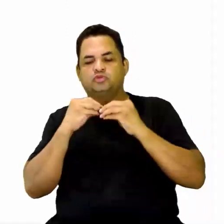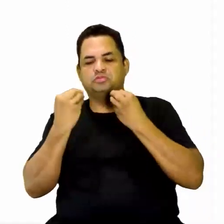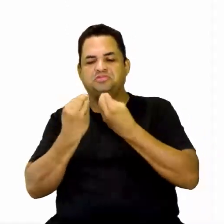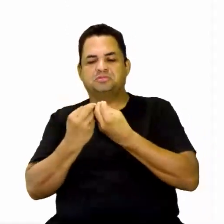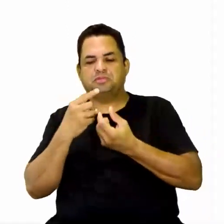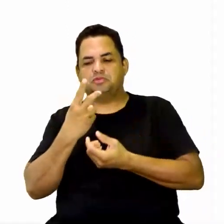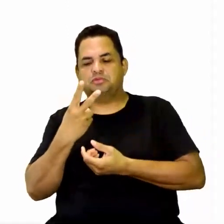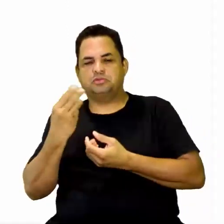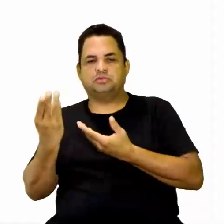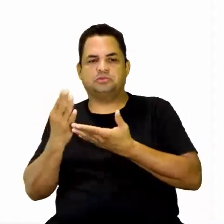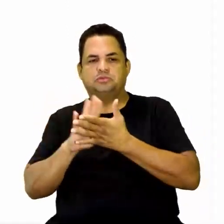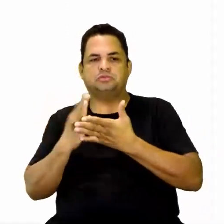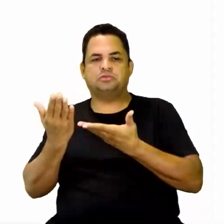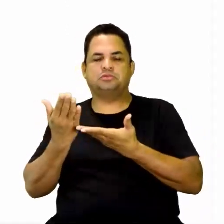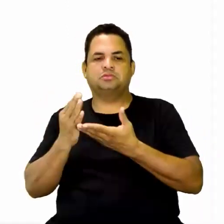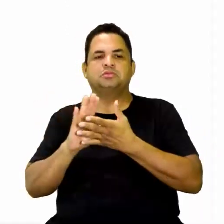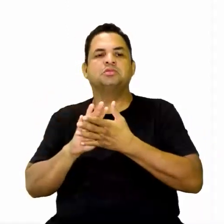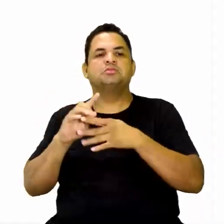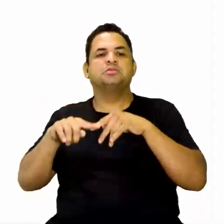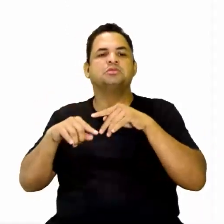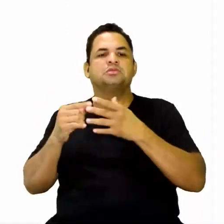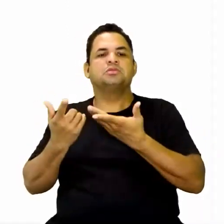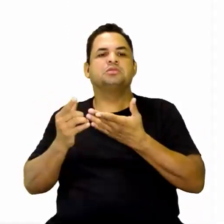compostas. Na letra A,